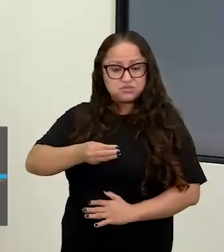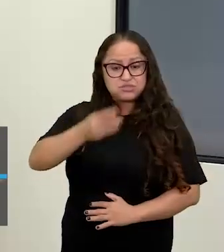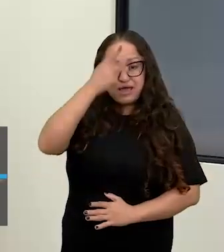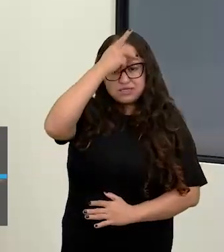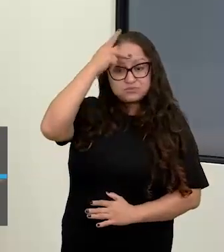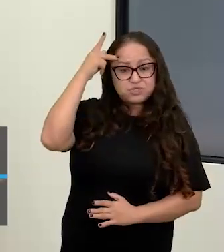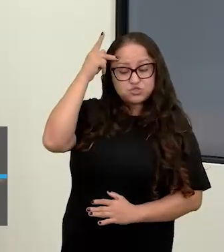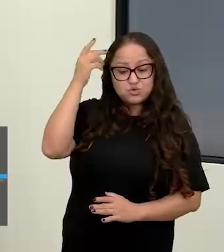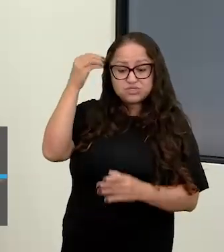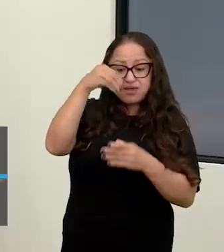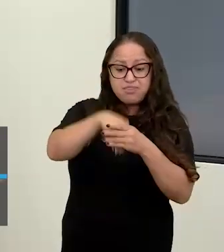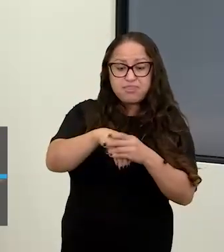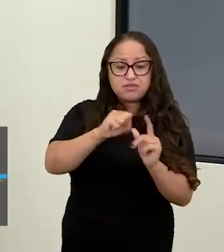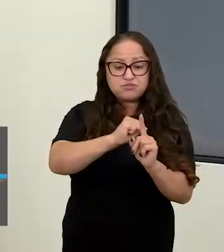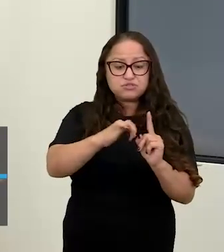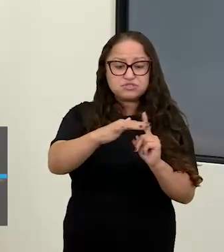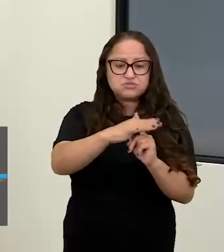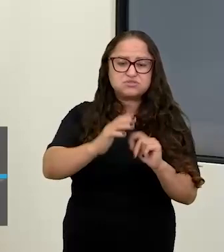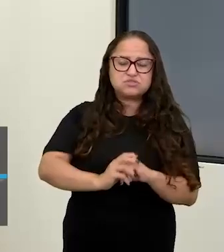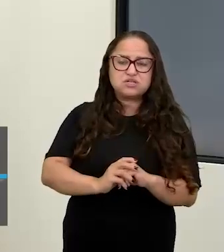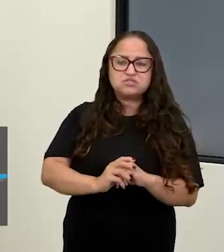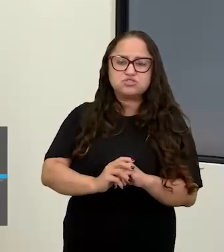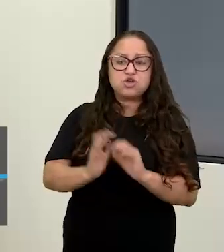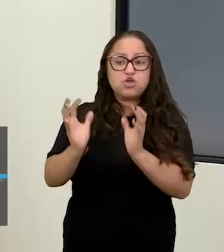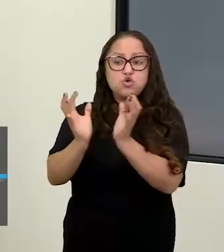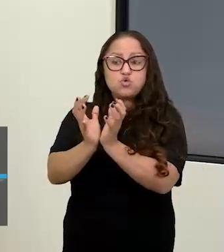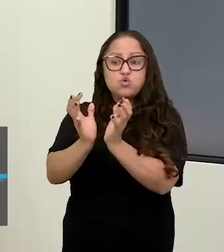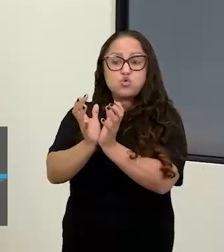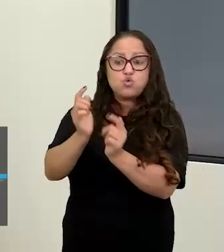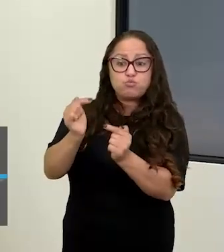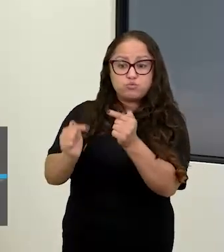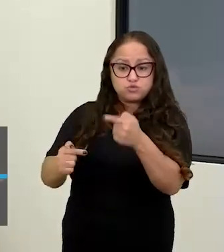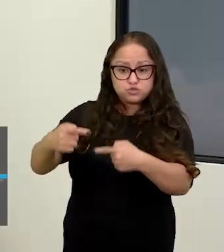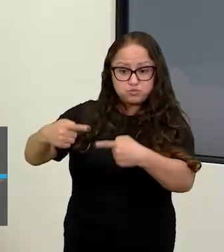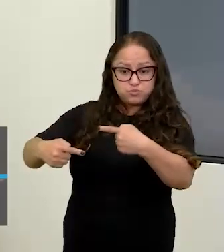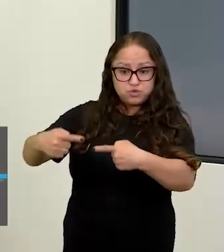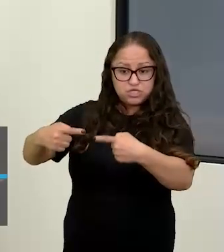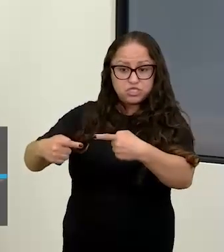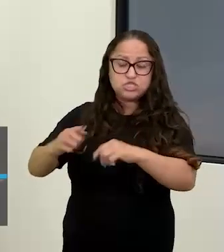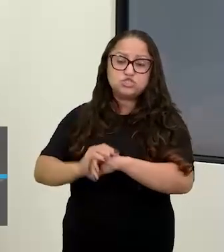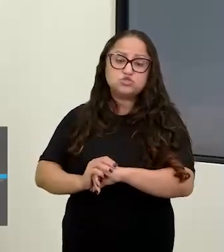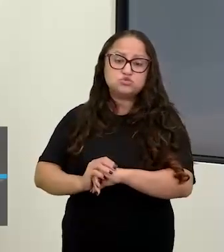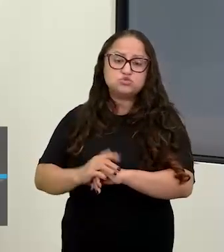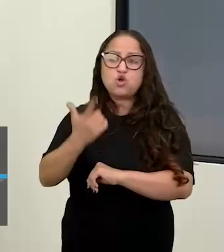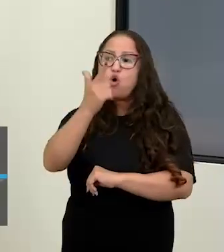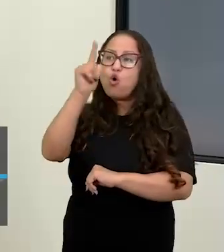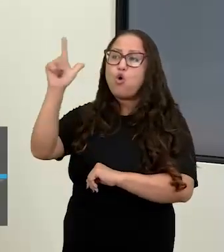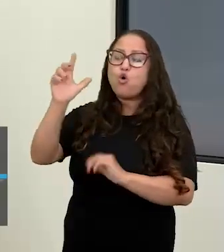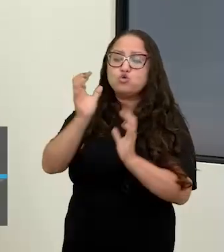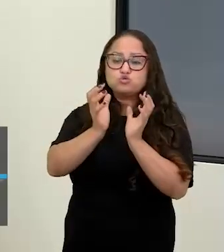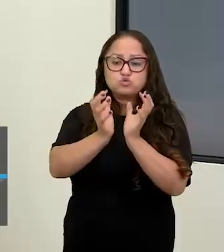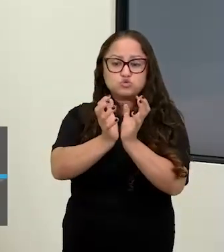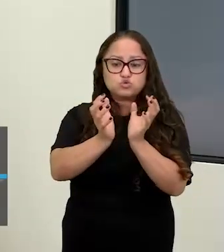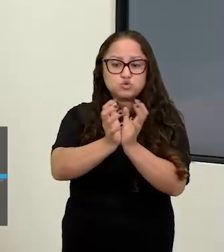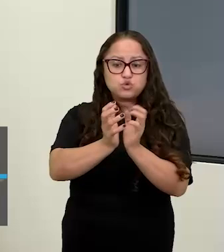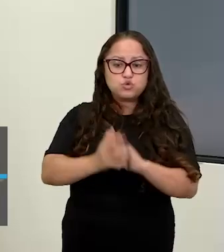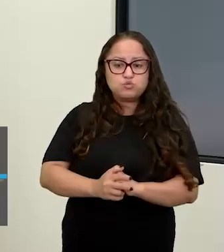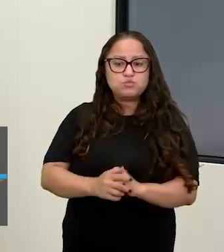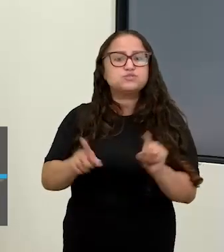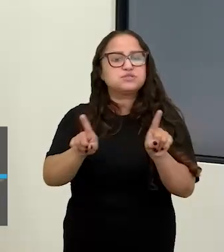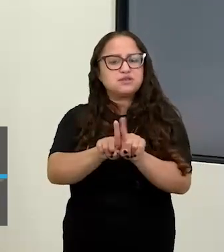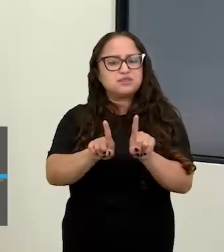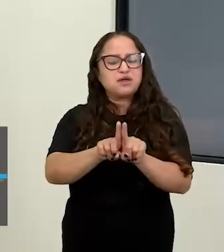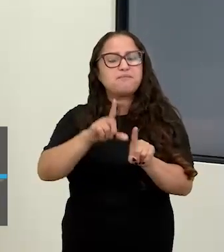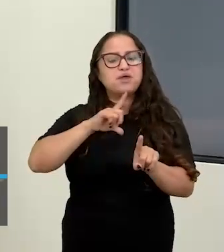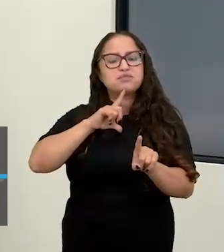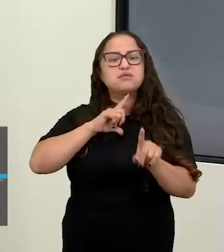dentro das sociedades, né? Em partidos políticos, em grupos, em outros grupos, e nós temos esses